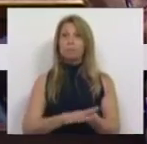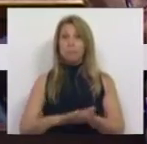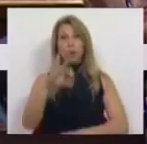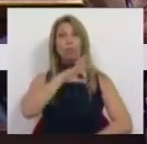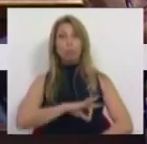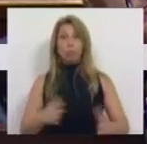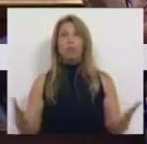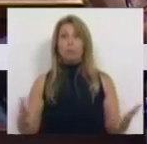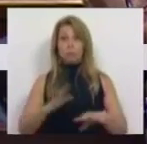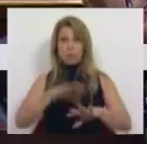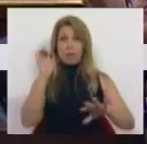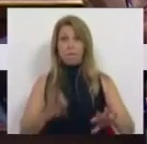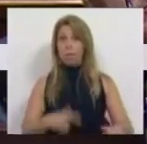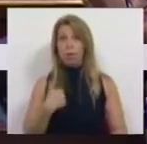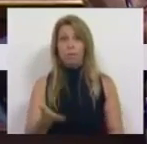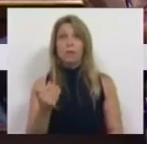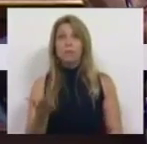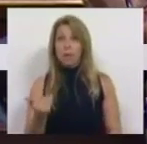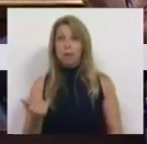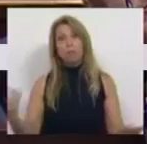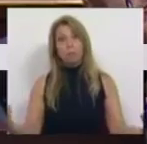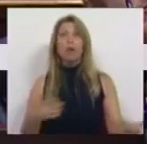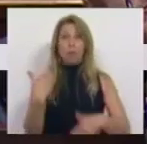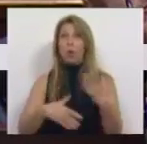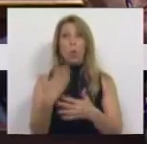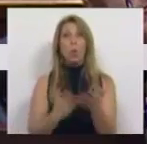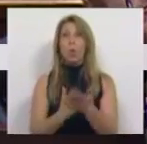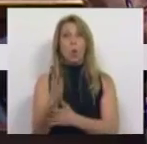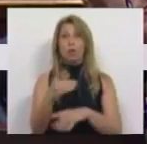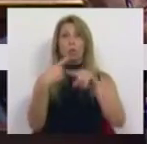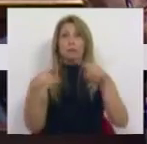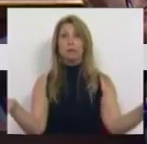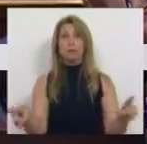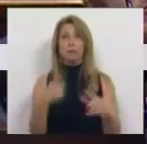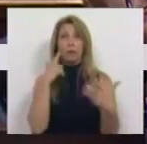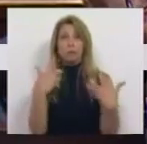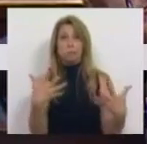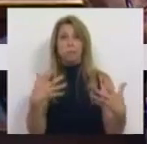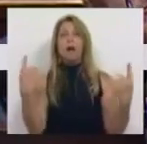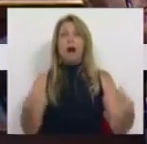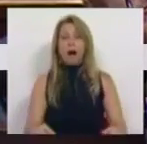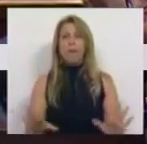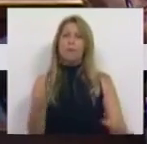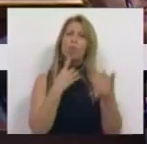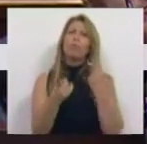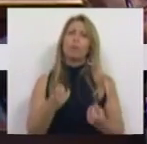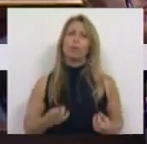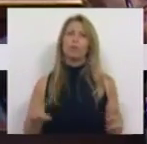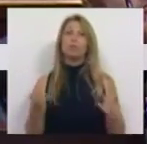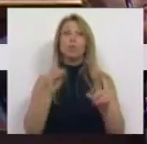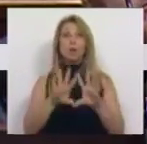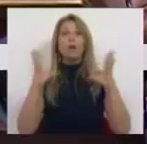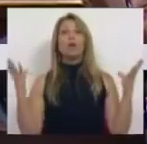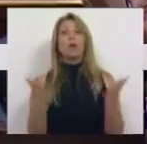na falta desta, sempre se manterá a tal disparidade. Pergunto, portanto, não sendo generalizado,